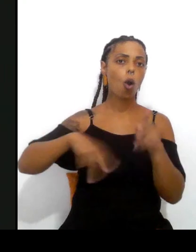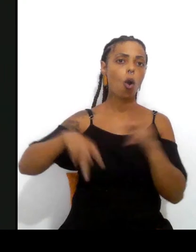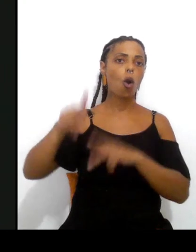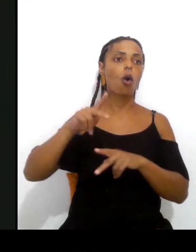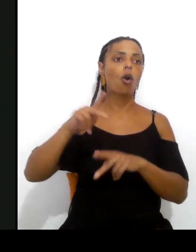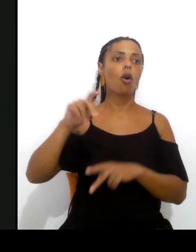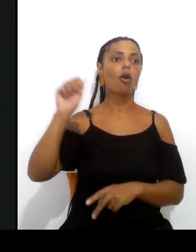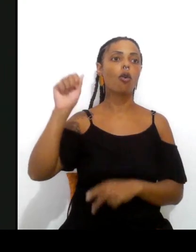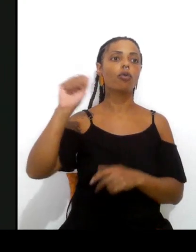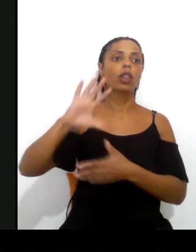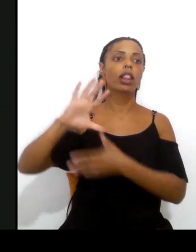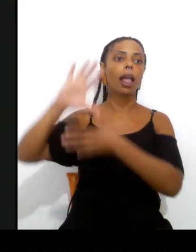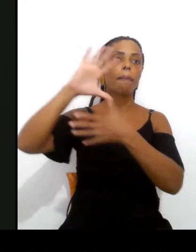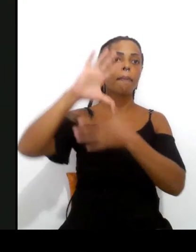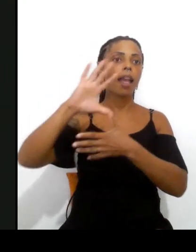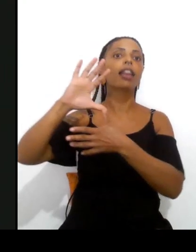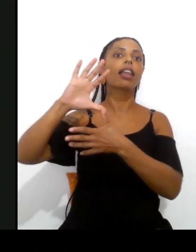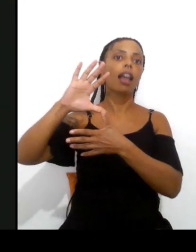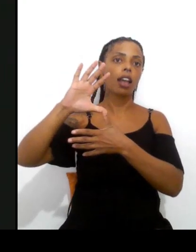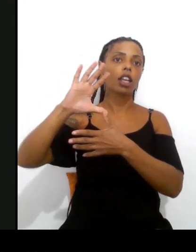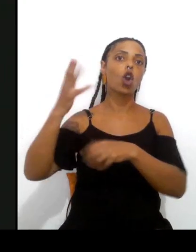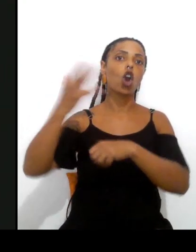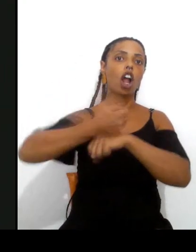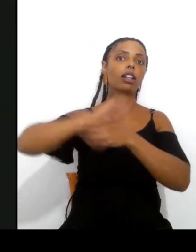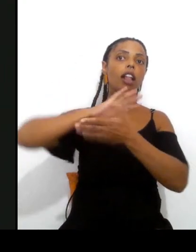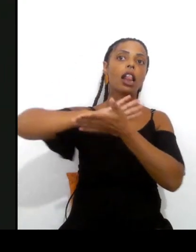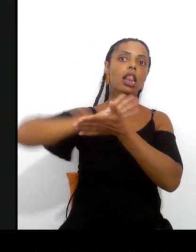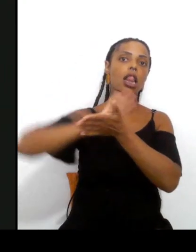ser extinto pelos colonizadores europeus